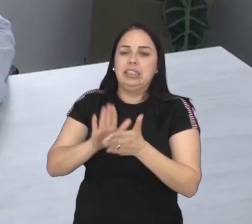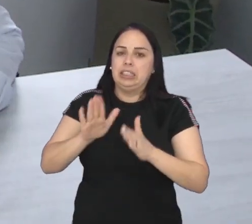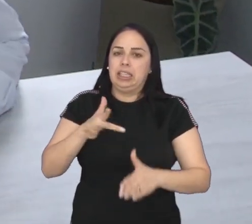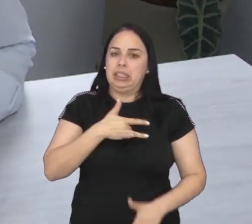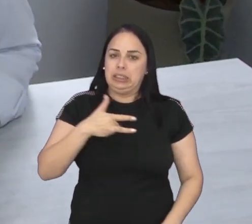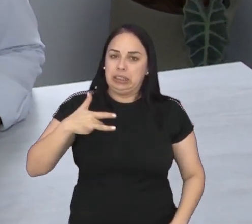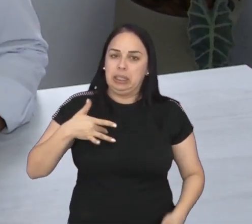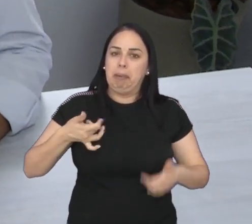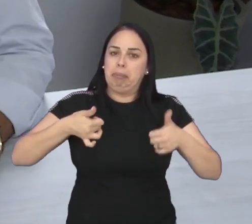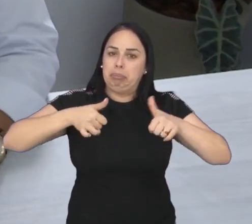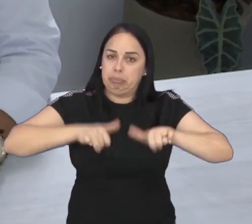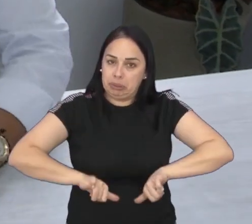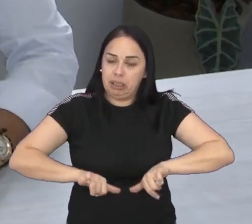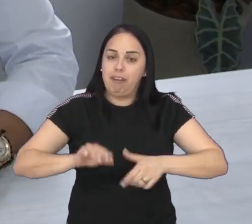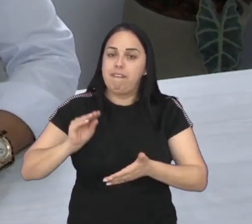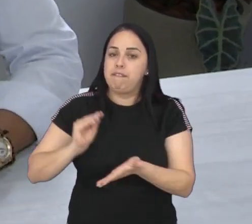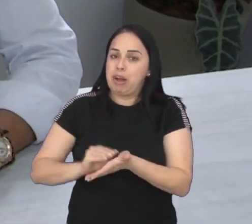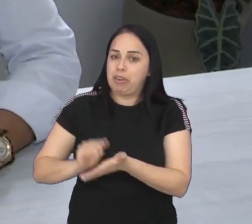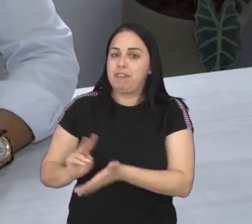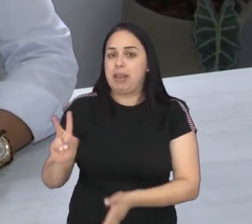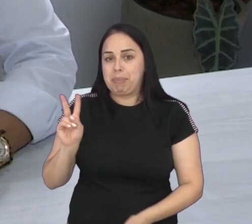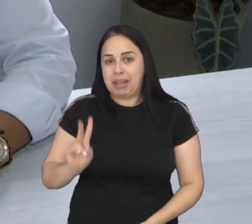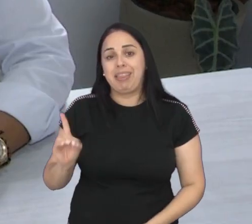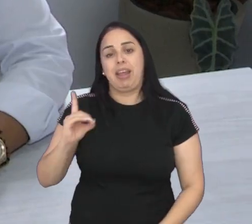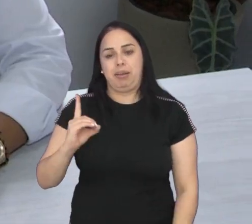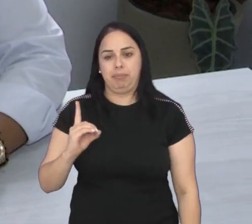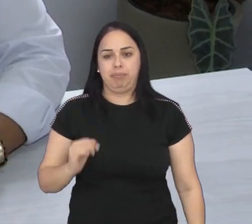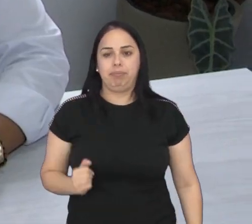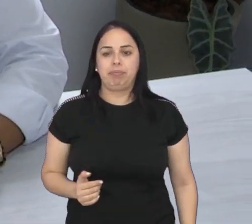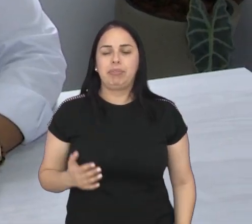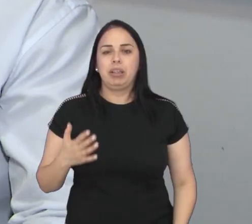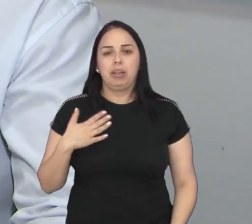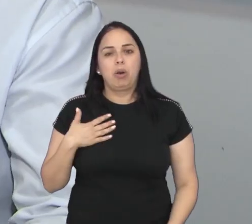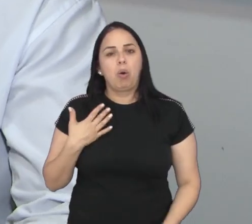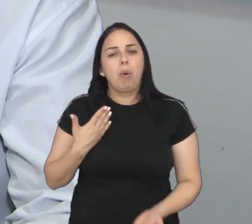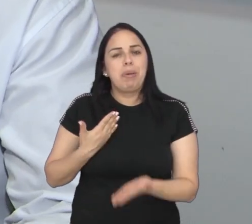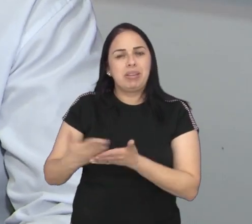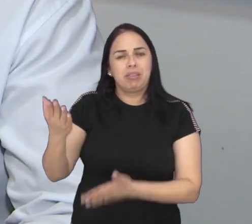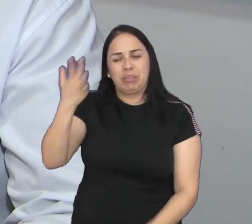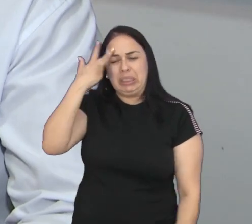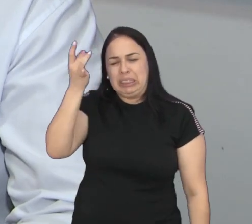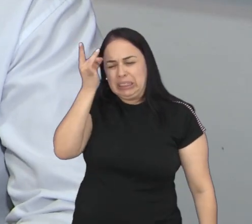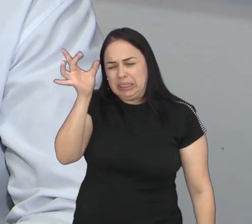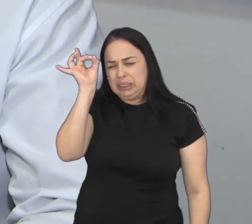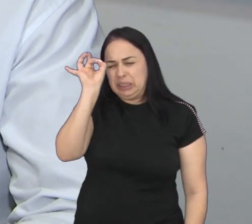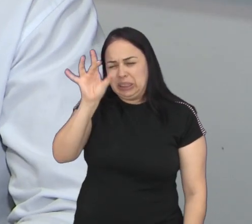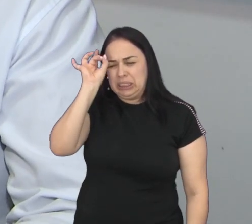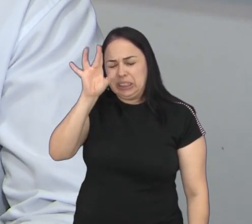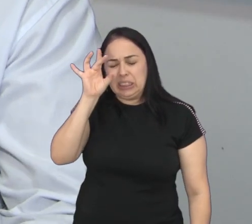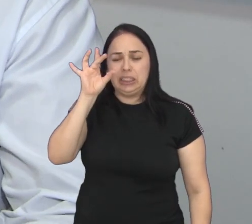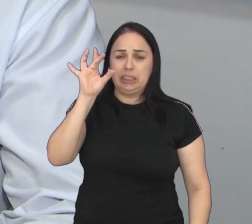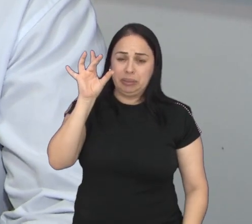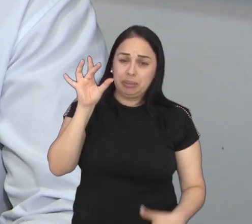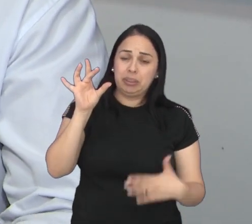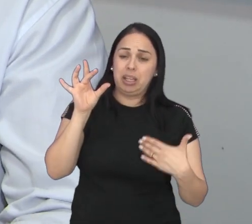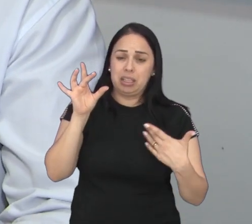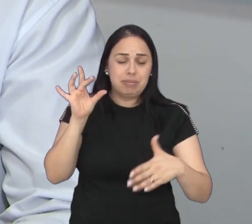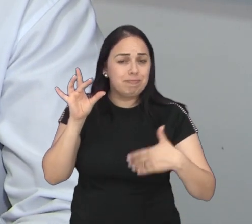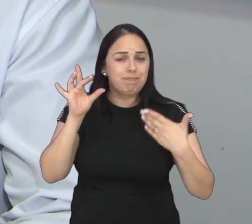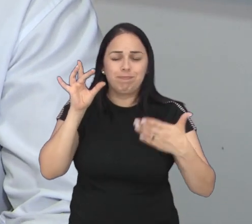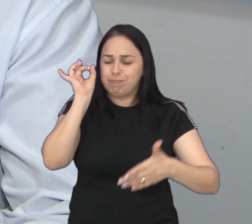já comprometeu a saúde dele uma vez, devido à falta de vitamina D. Começou com uma dor de cabeça. E dessa dor